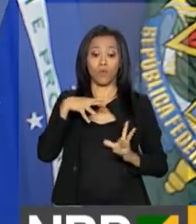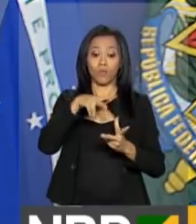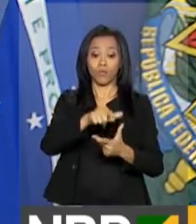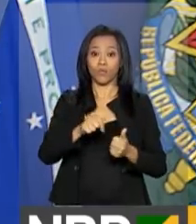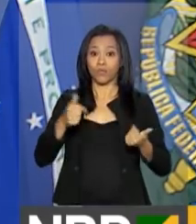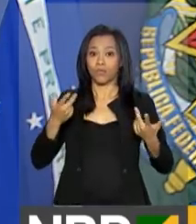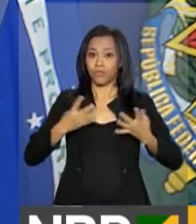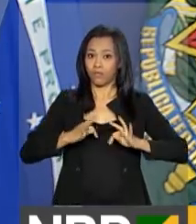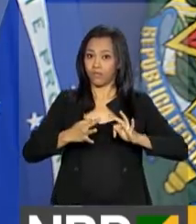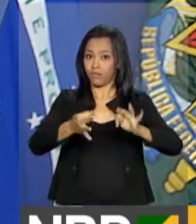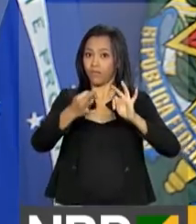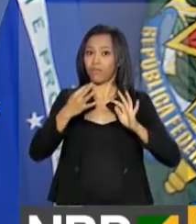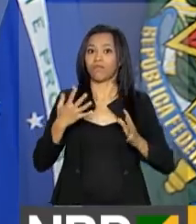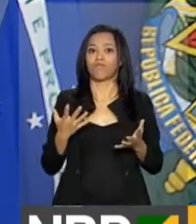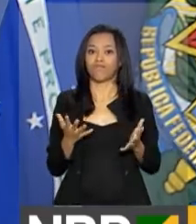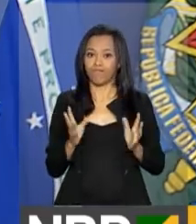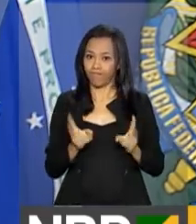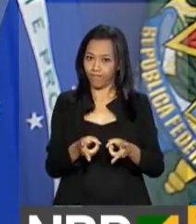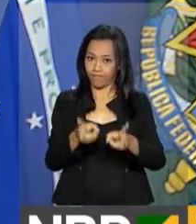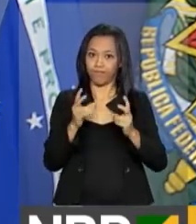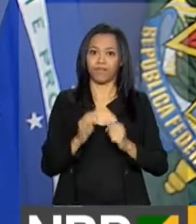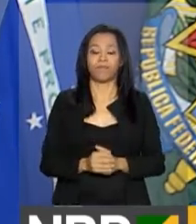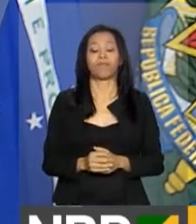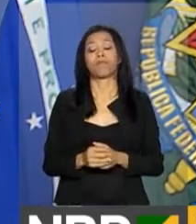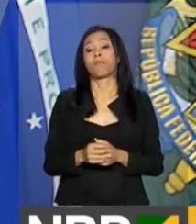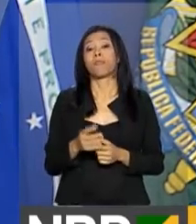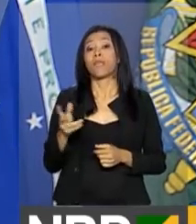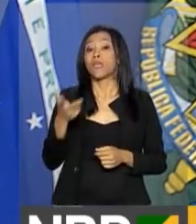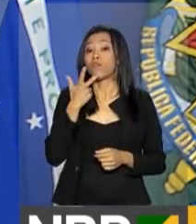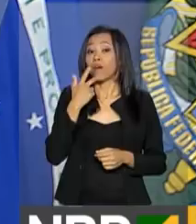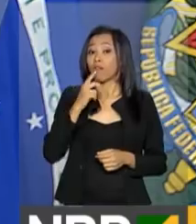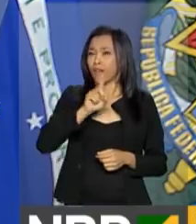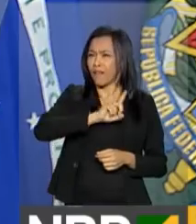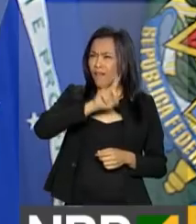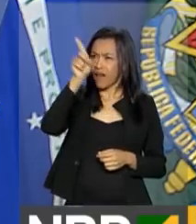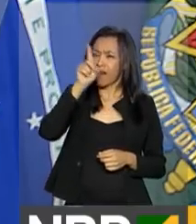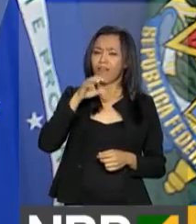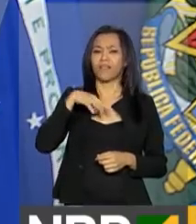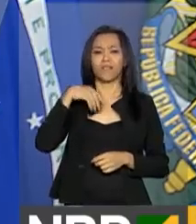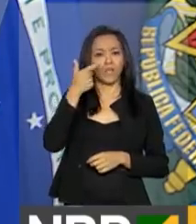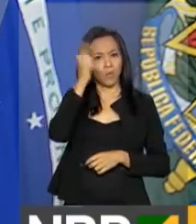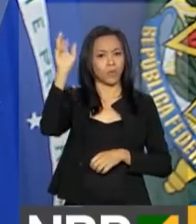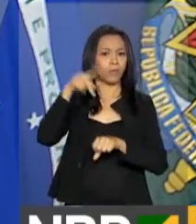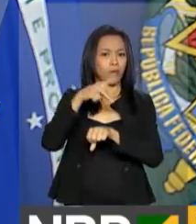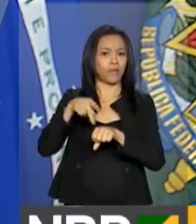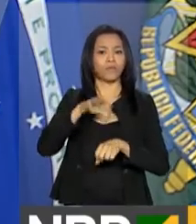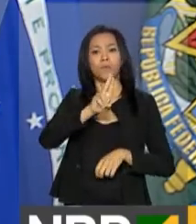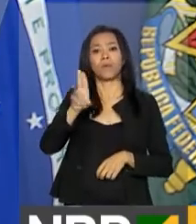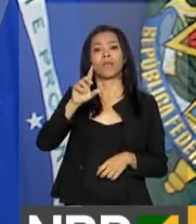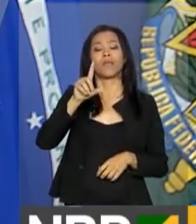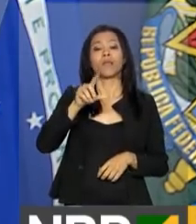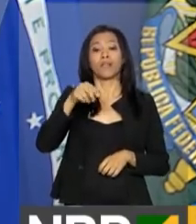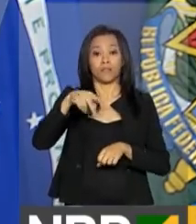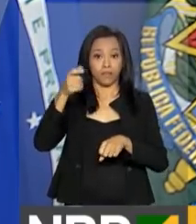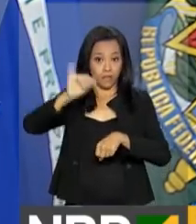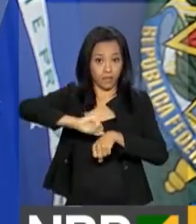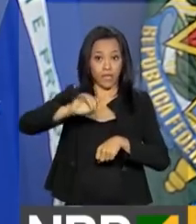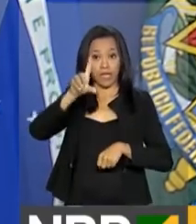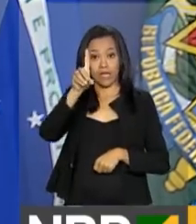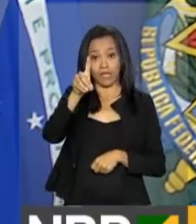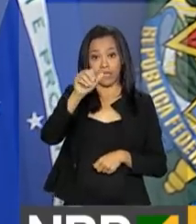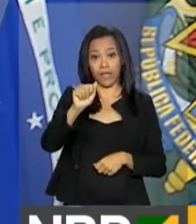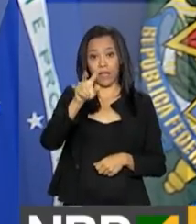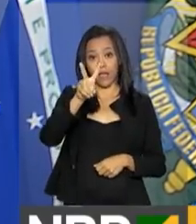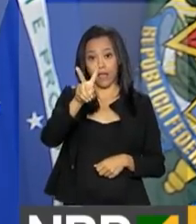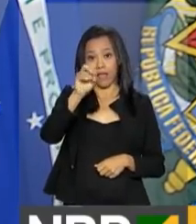futuro aliás é o conto sempre um negócio aqui lá encarar os eu ia no meu discurso da fifa já ia dizer que nós tínhamos